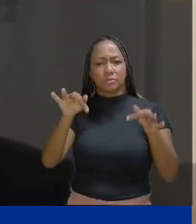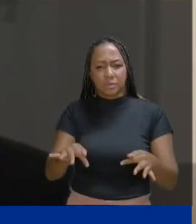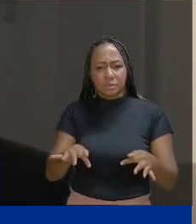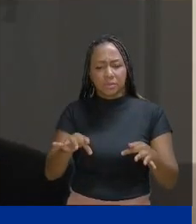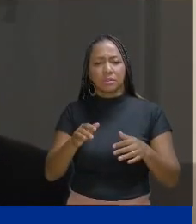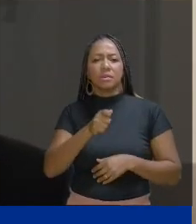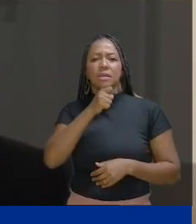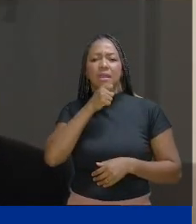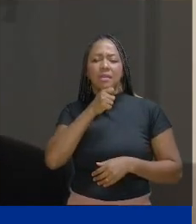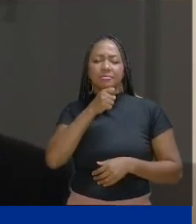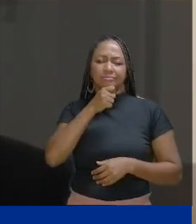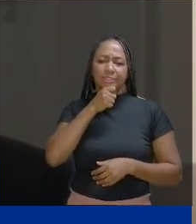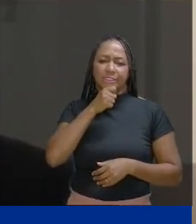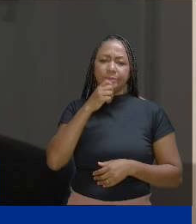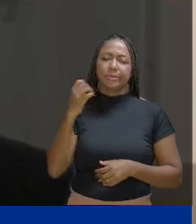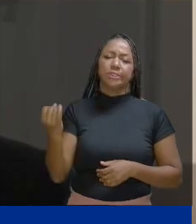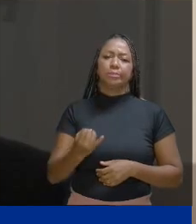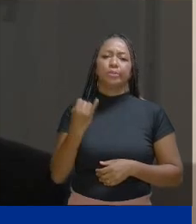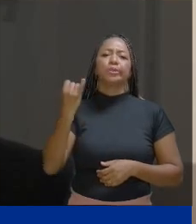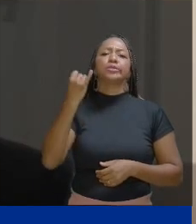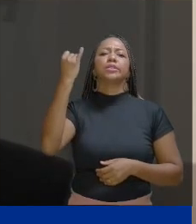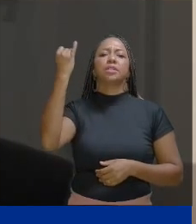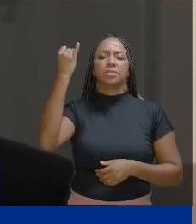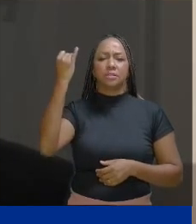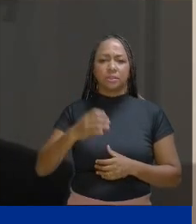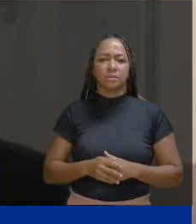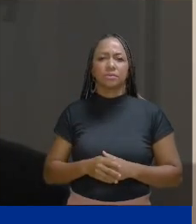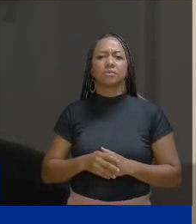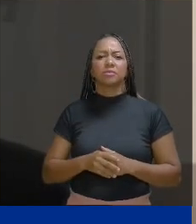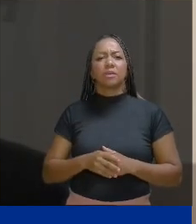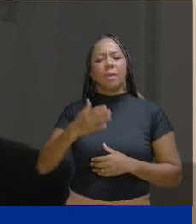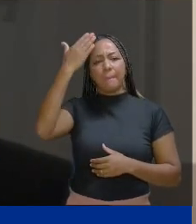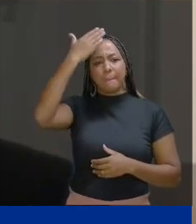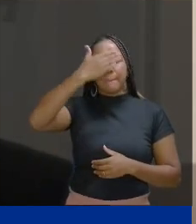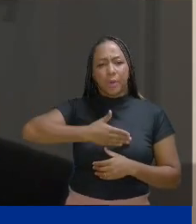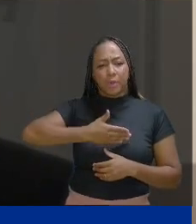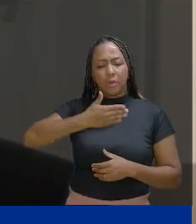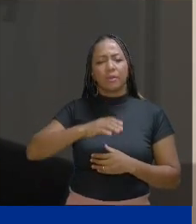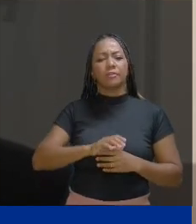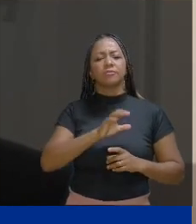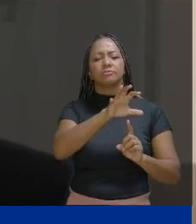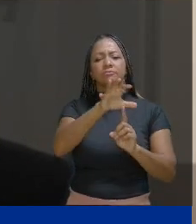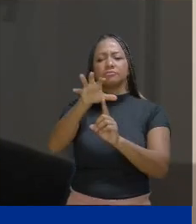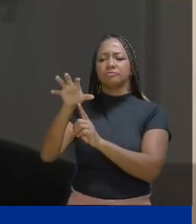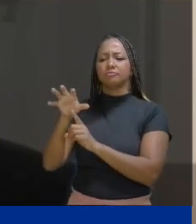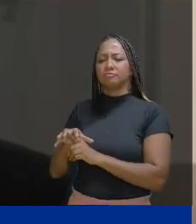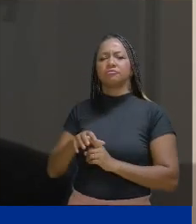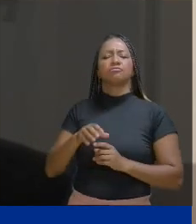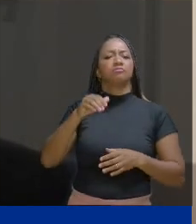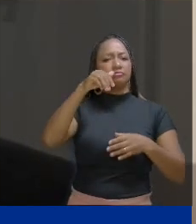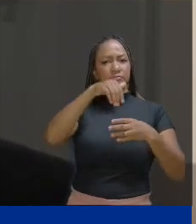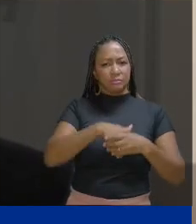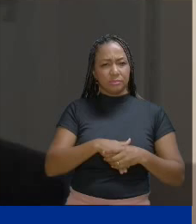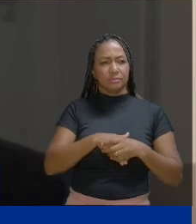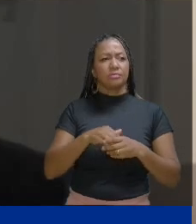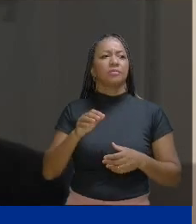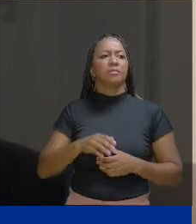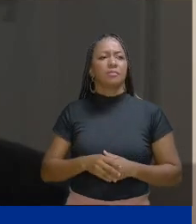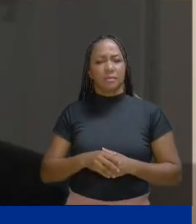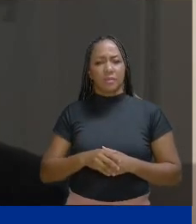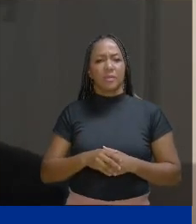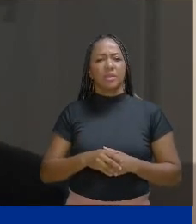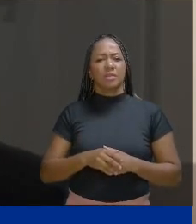agir ainda mais necessária. A robustez da prova de captação ilícita de sufrágio, que já é demandada